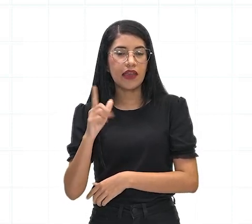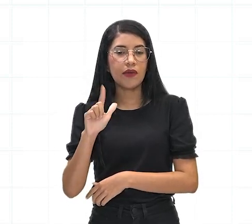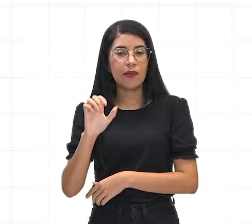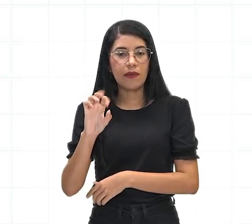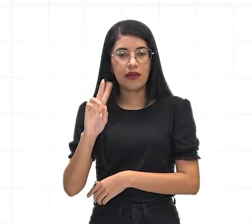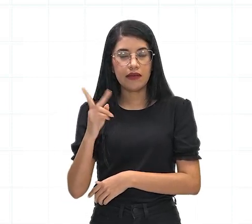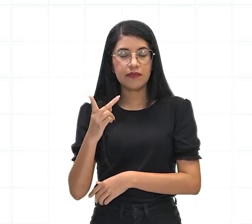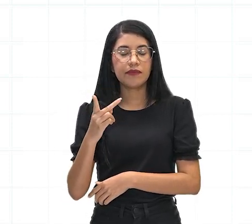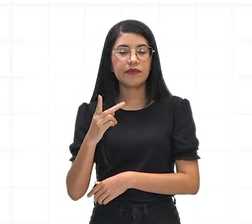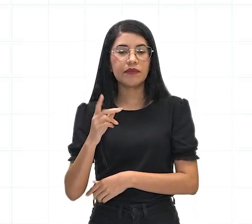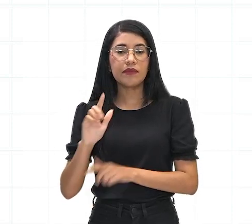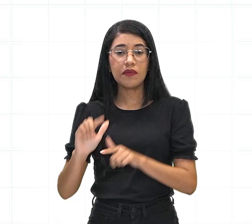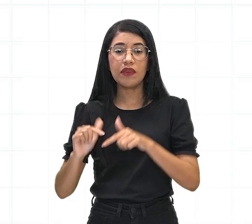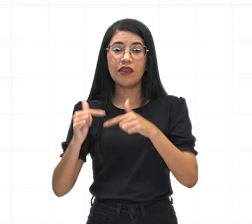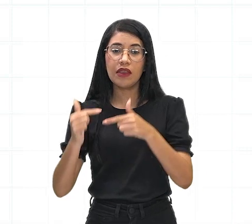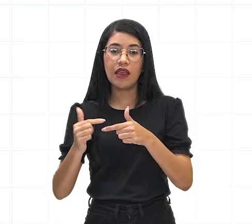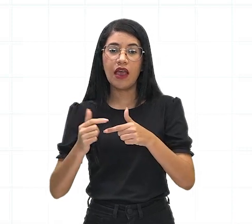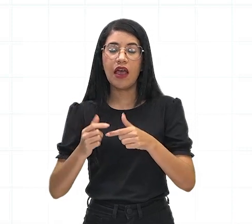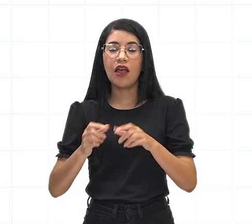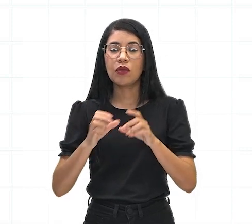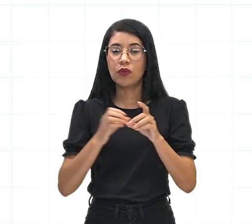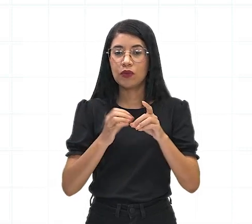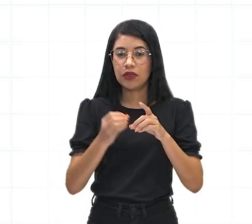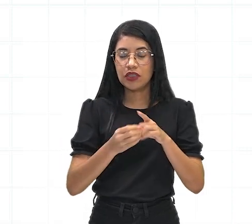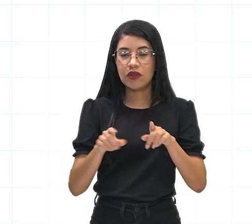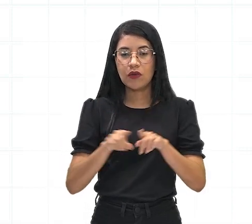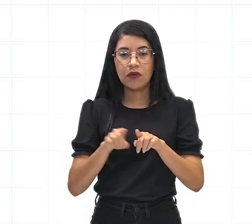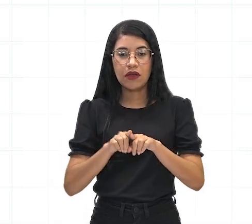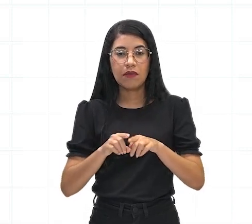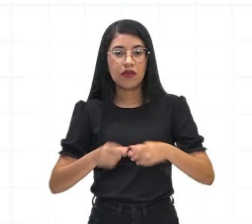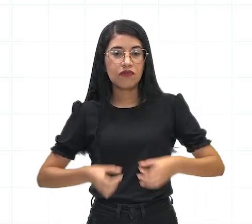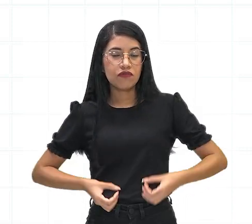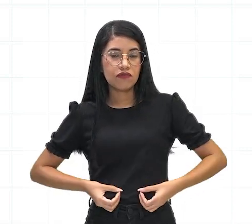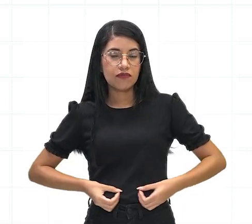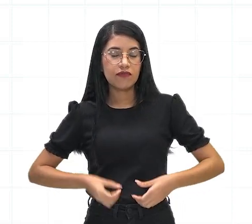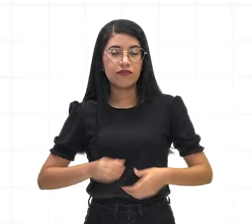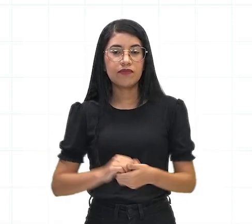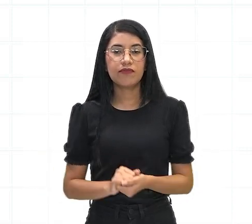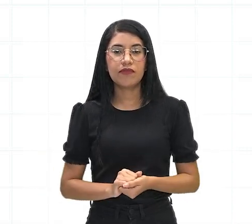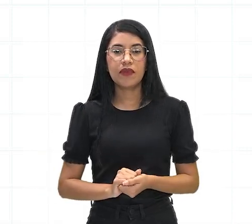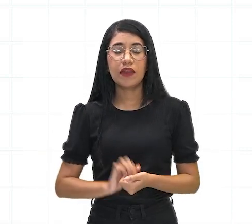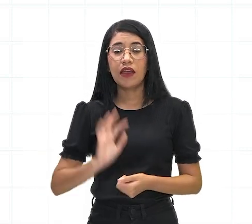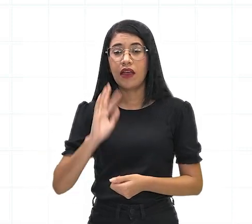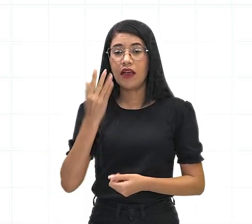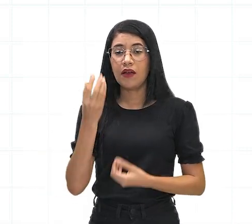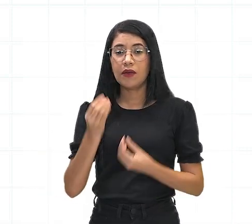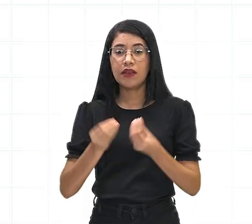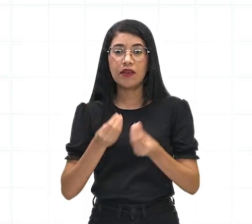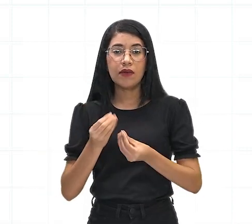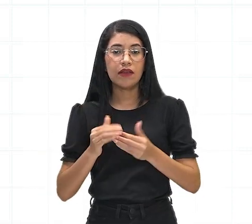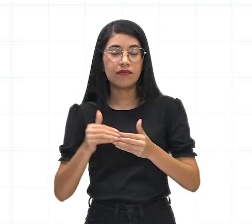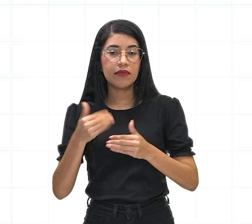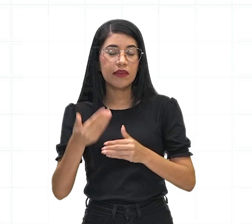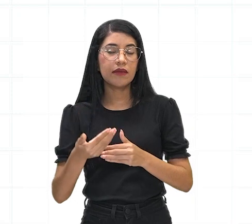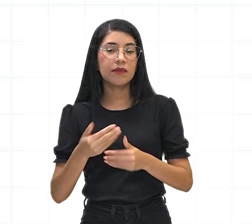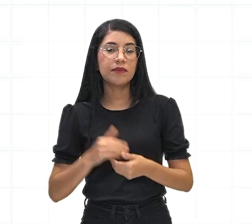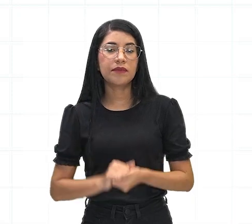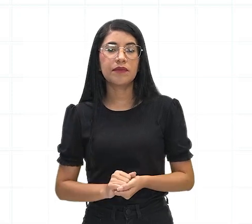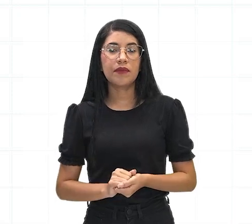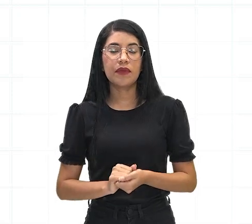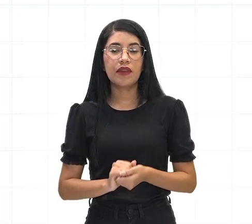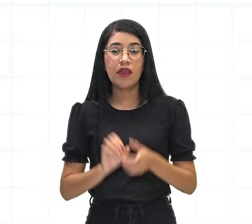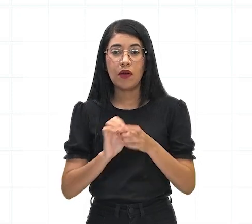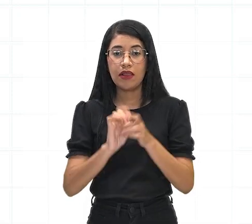o LH, que vão agir nos testículos e nos ovários. E o que vai acontecer, né, quando esses hormônios